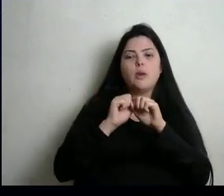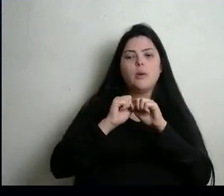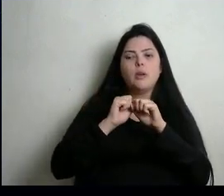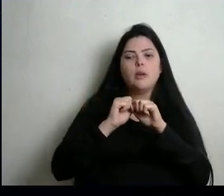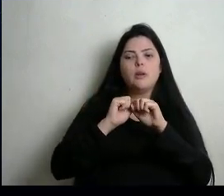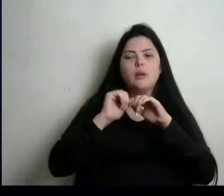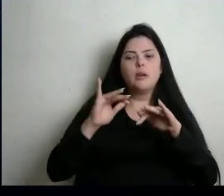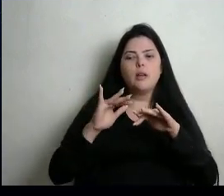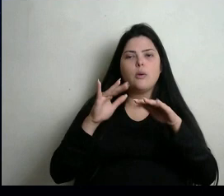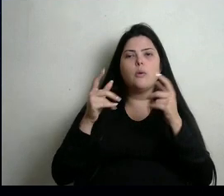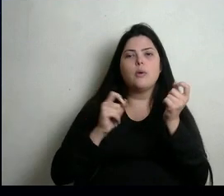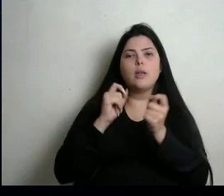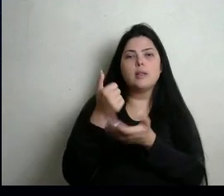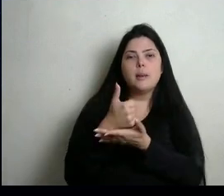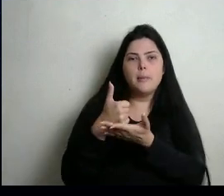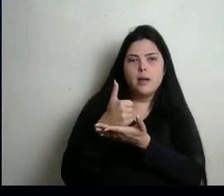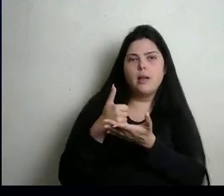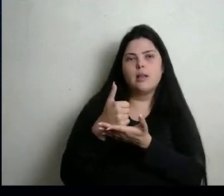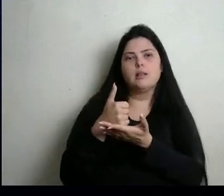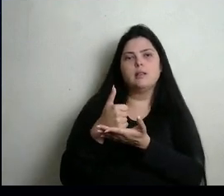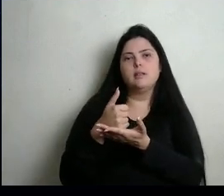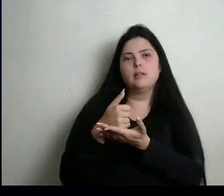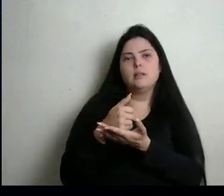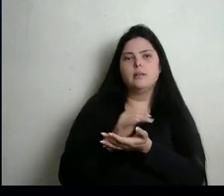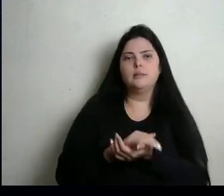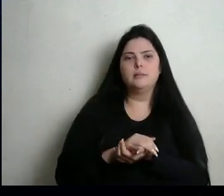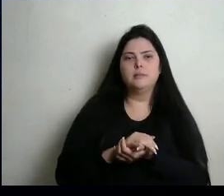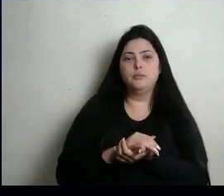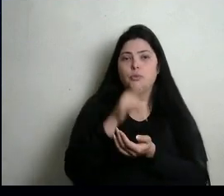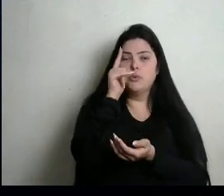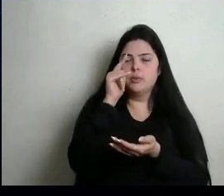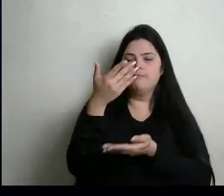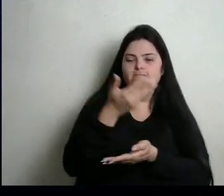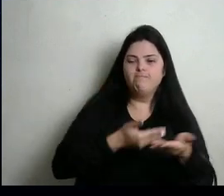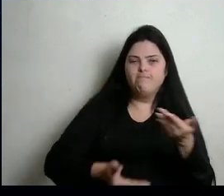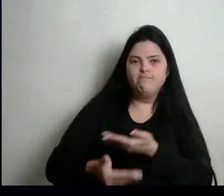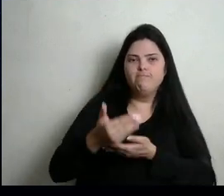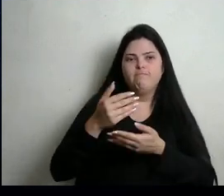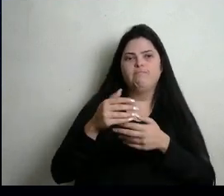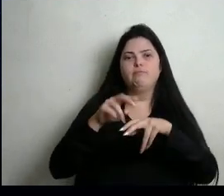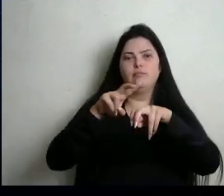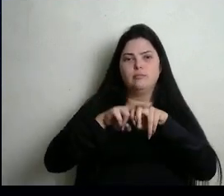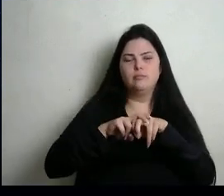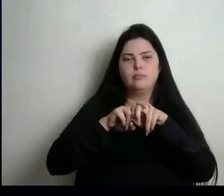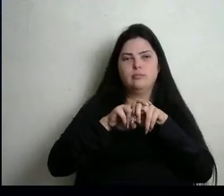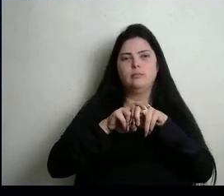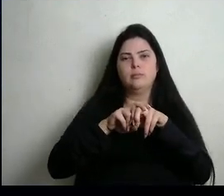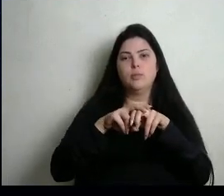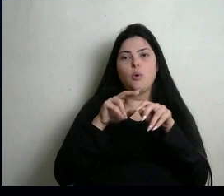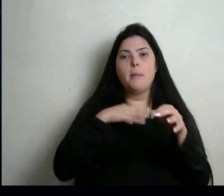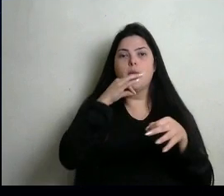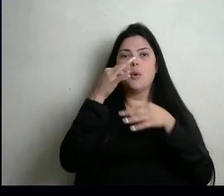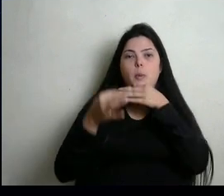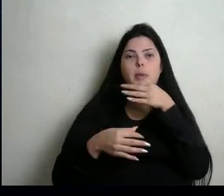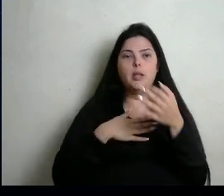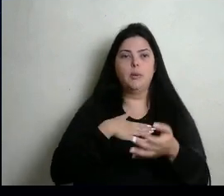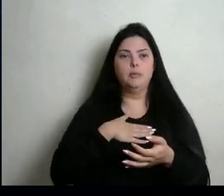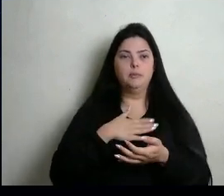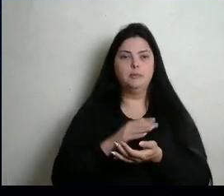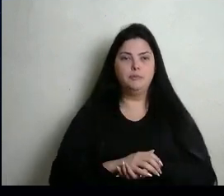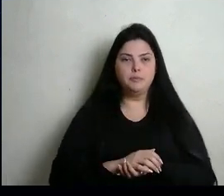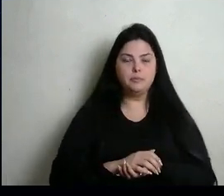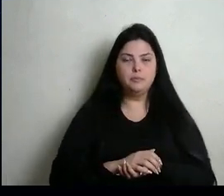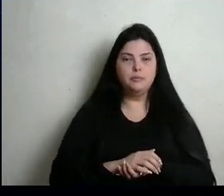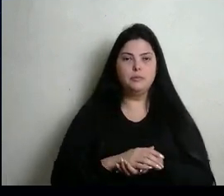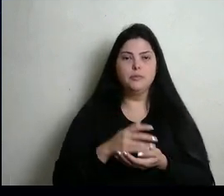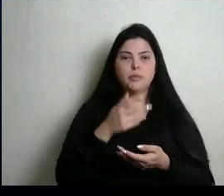aqui com vocês, para a gente e trocar um pouco de ideia em cima disso, né? E com a minha visão. Então, transicionando um